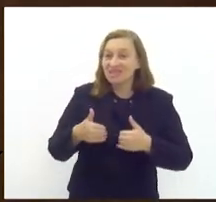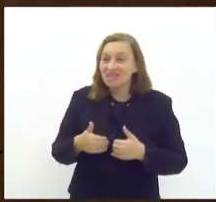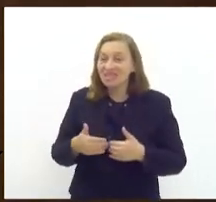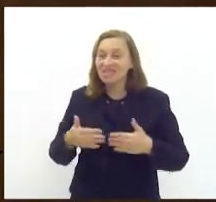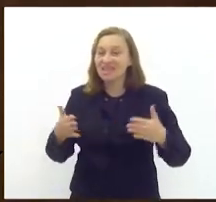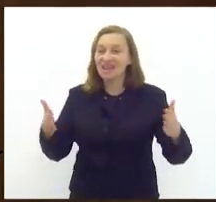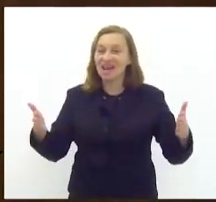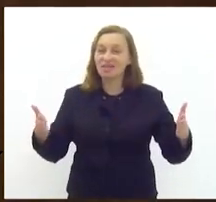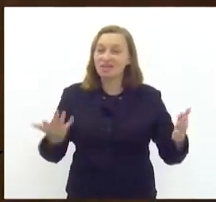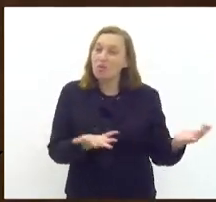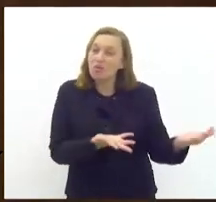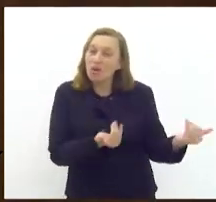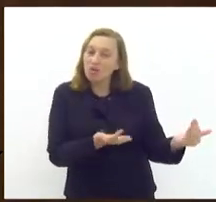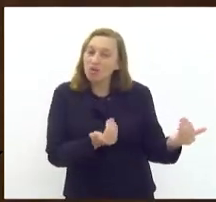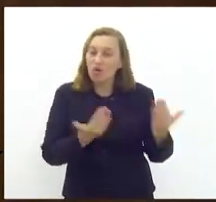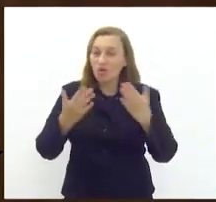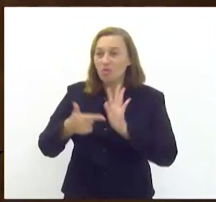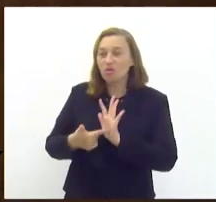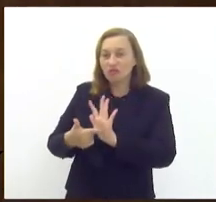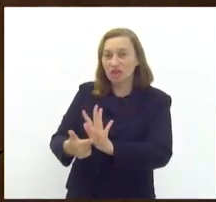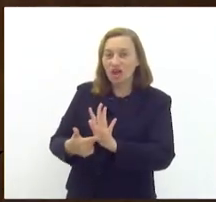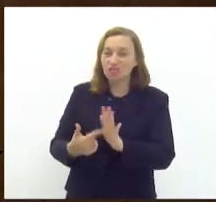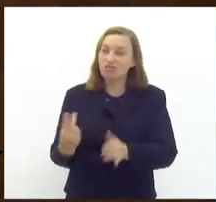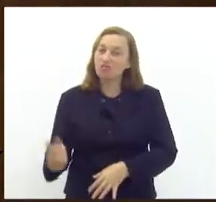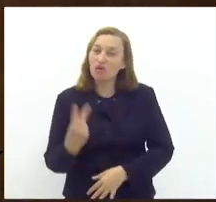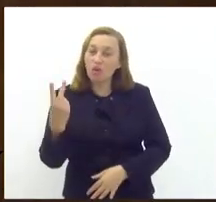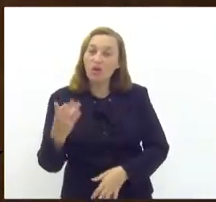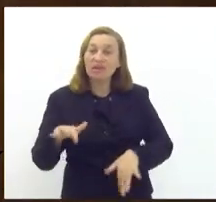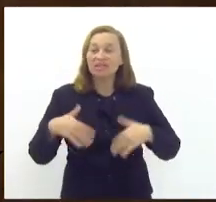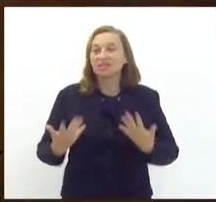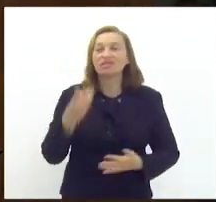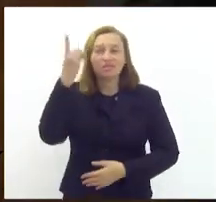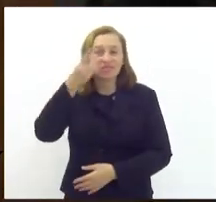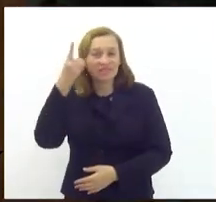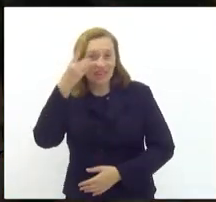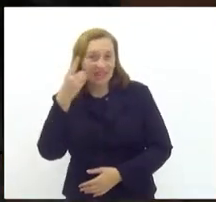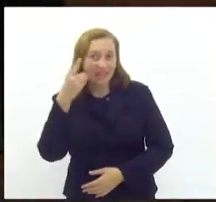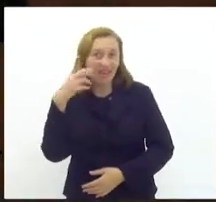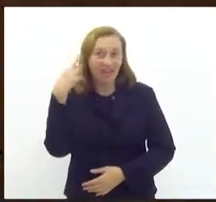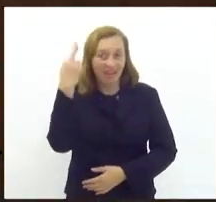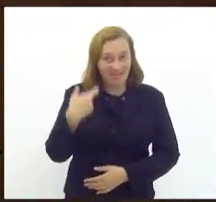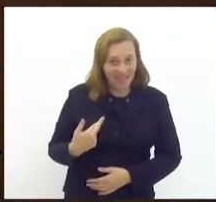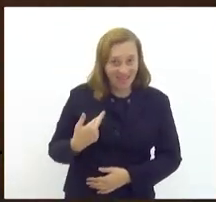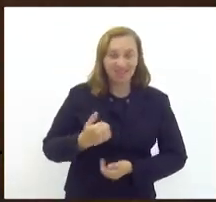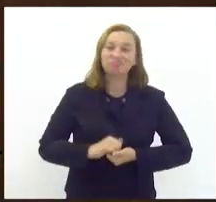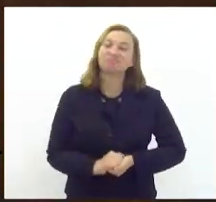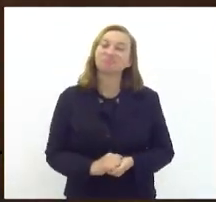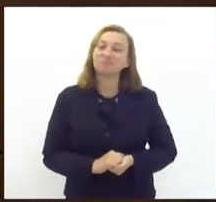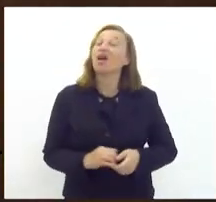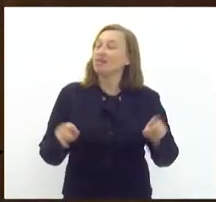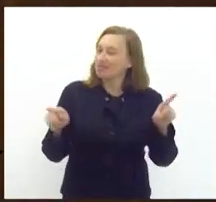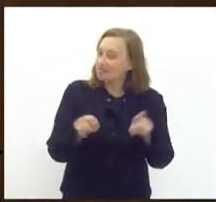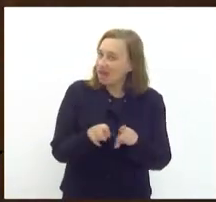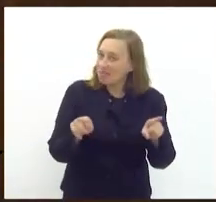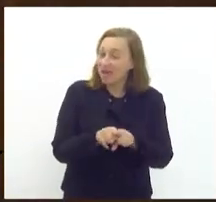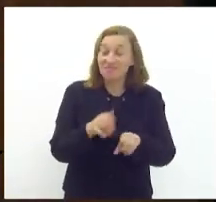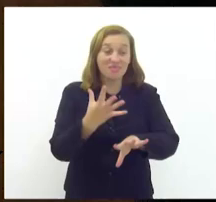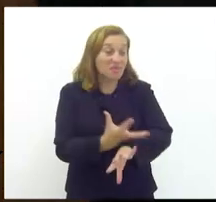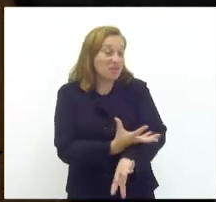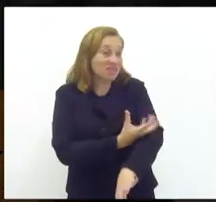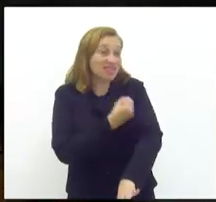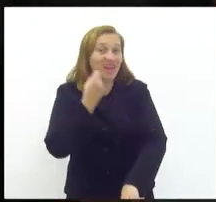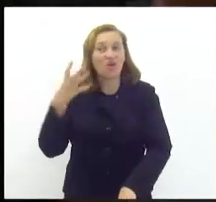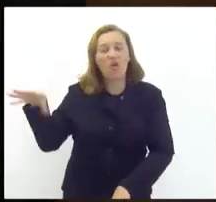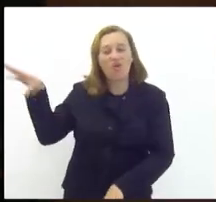e janelas para juventude mostrar o seu valor e aí deputada Renata Renata também me emocionei